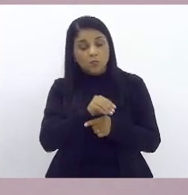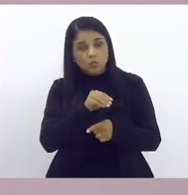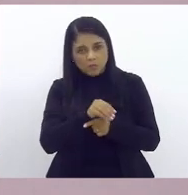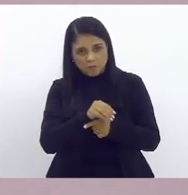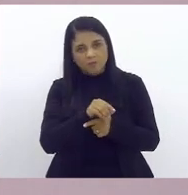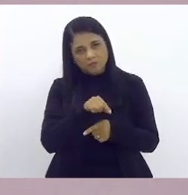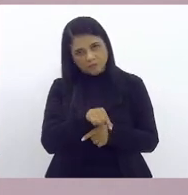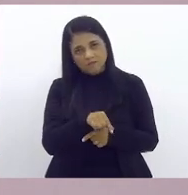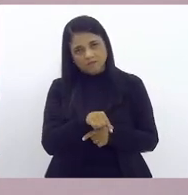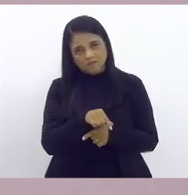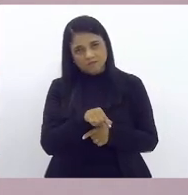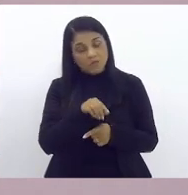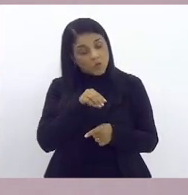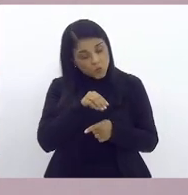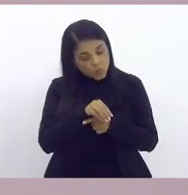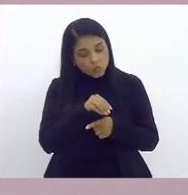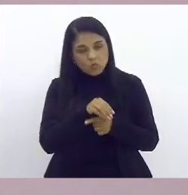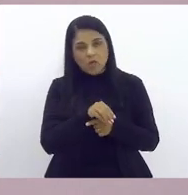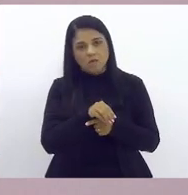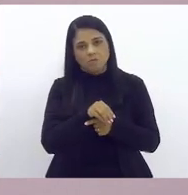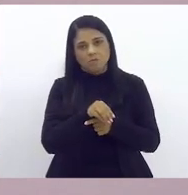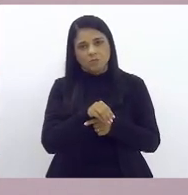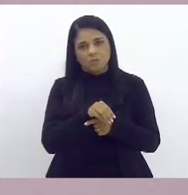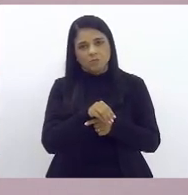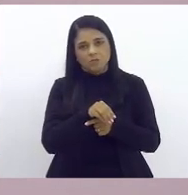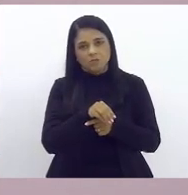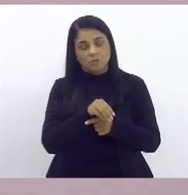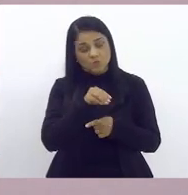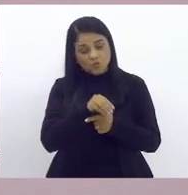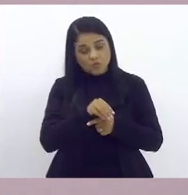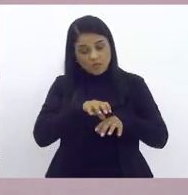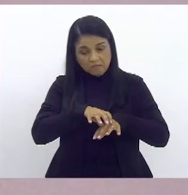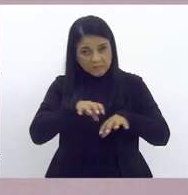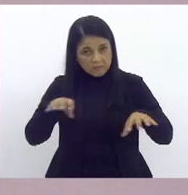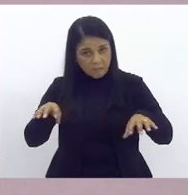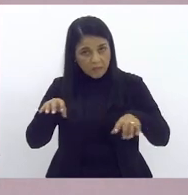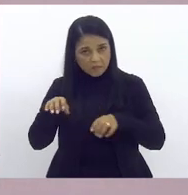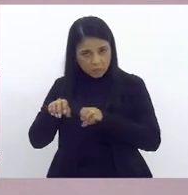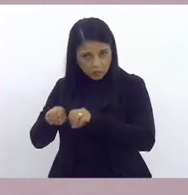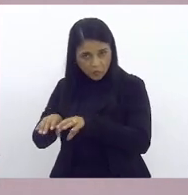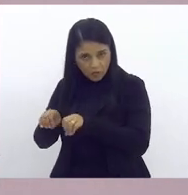né? Nós cuidamos, como se o cuidar tivesse separado do educar.